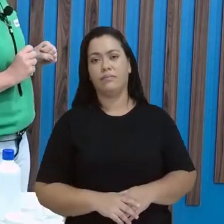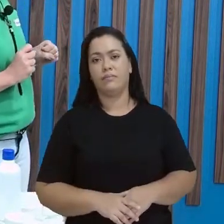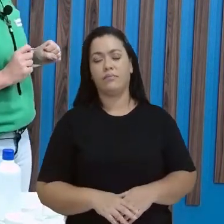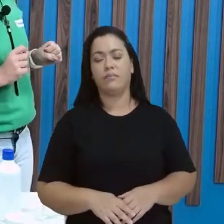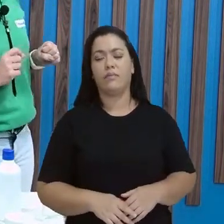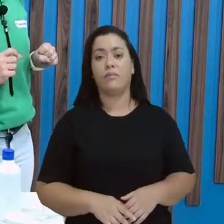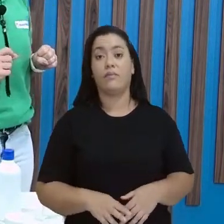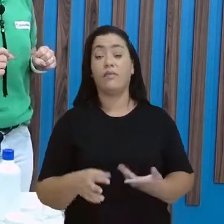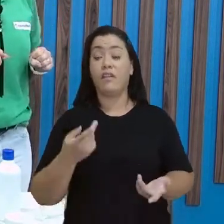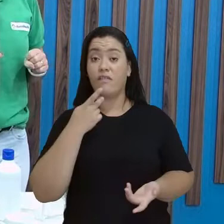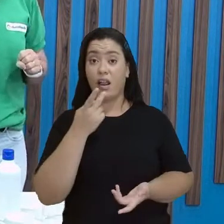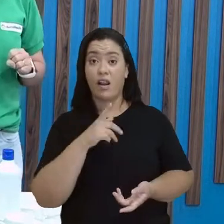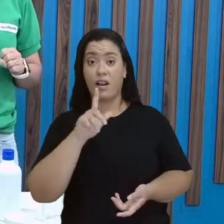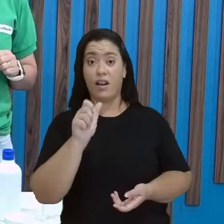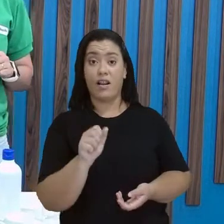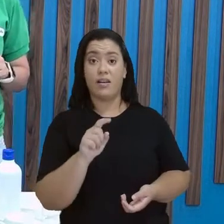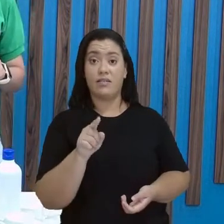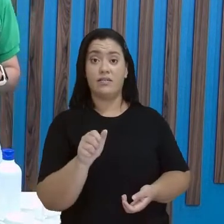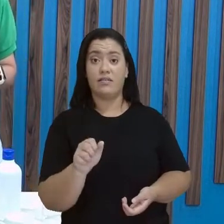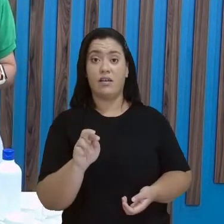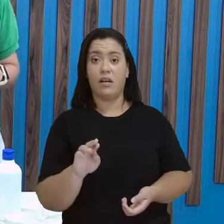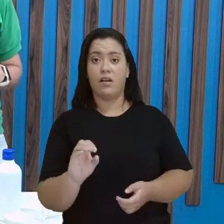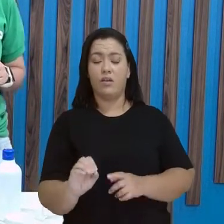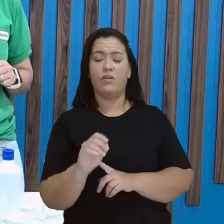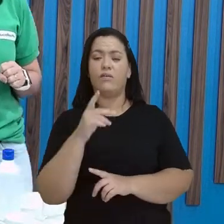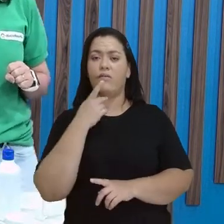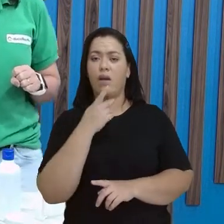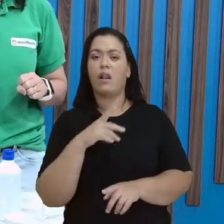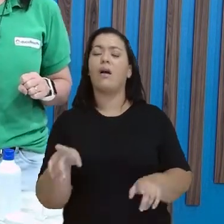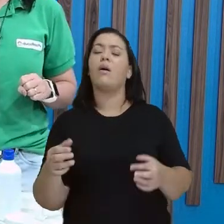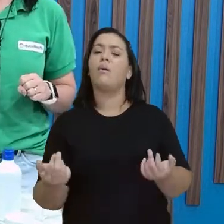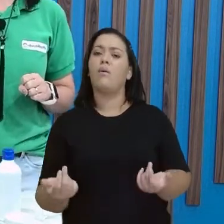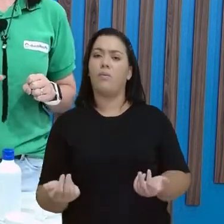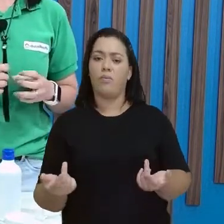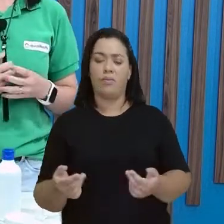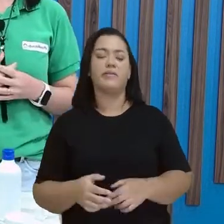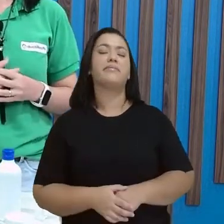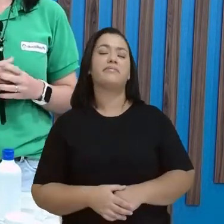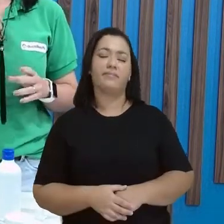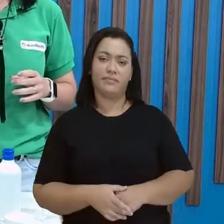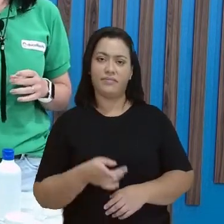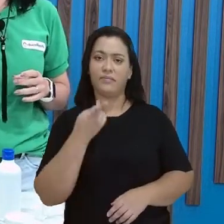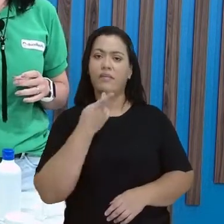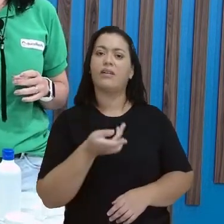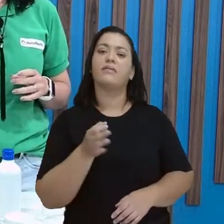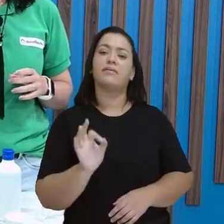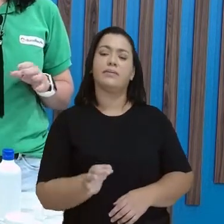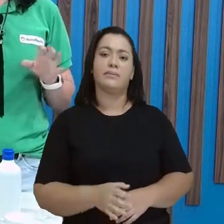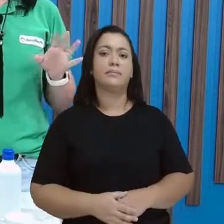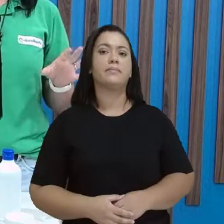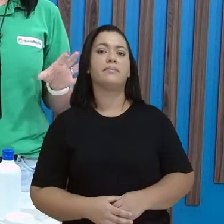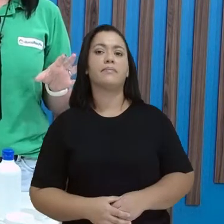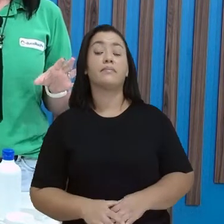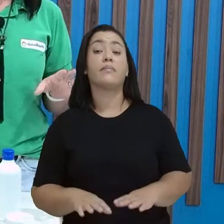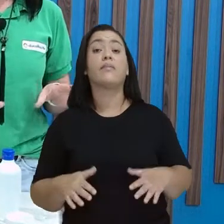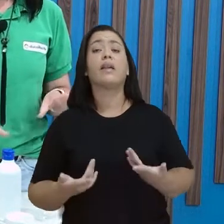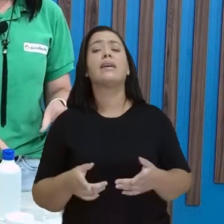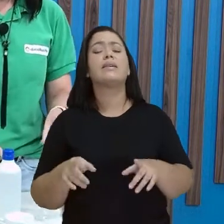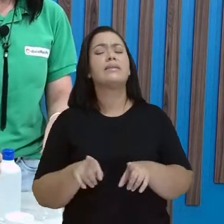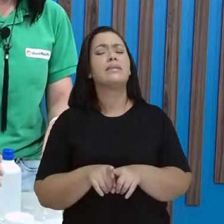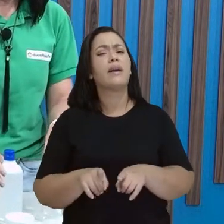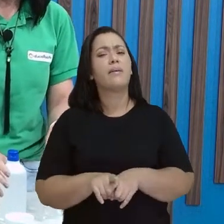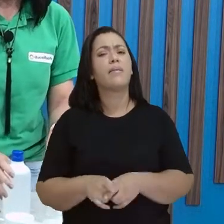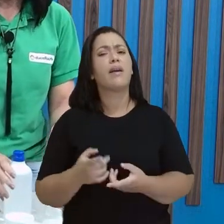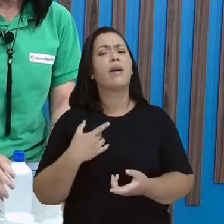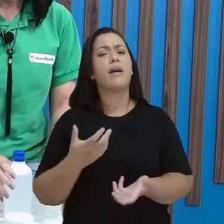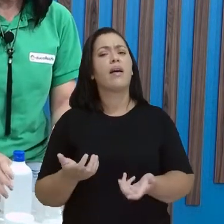Desculpa. O Lázaro tinha participado aqui, ele disse que é a mesma quantidade. A mesma quantidade. Eu também quero